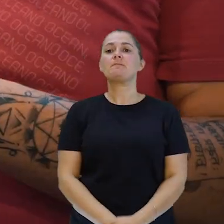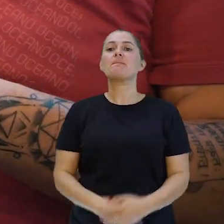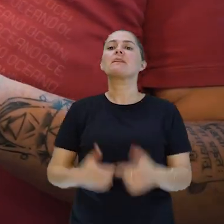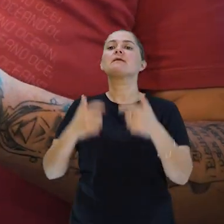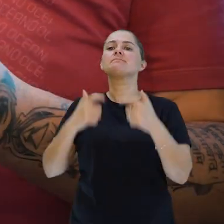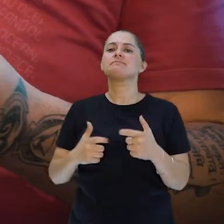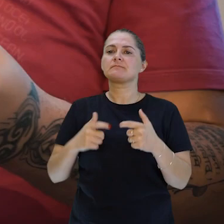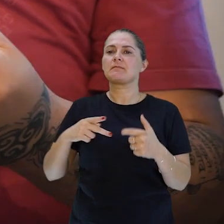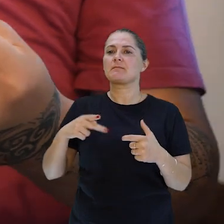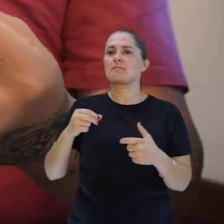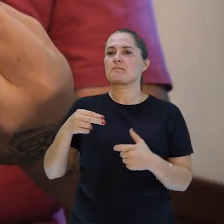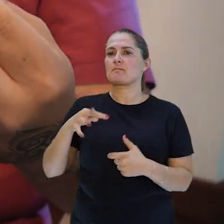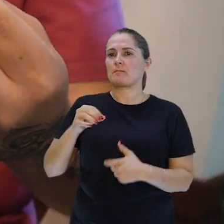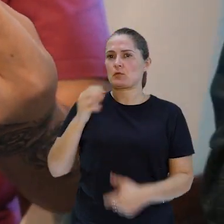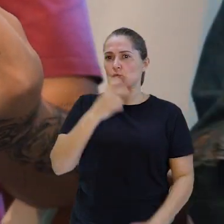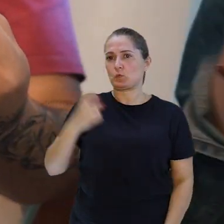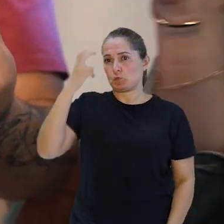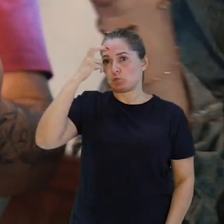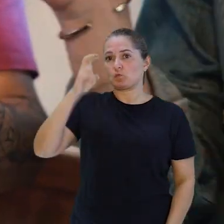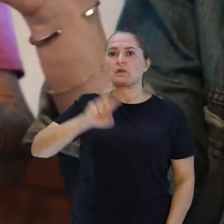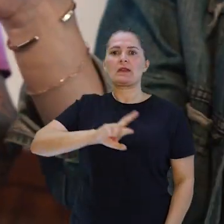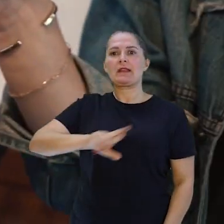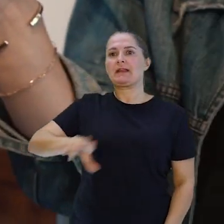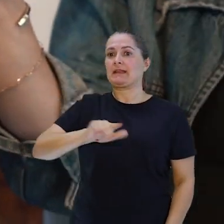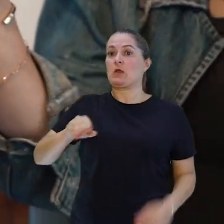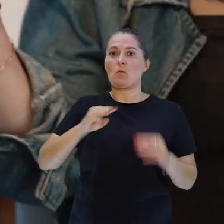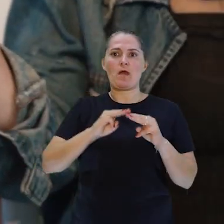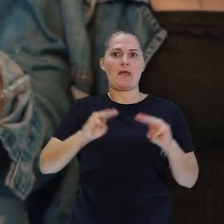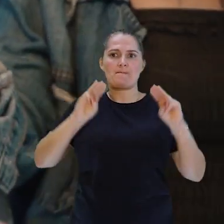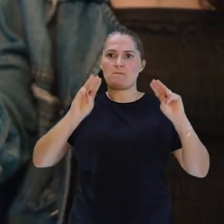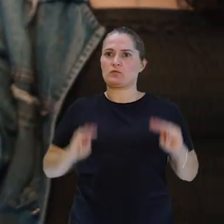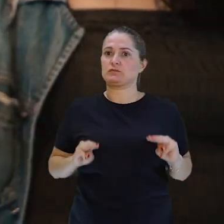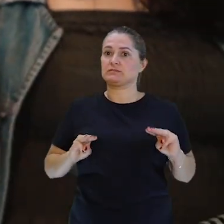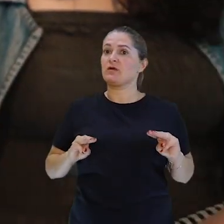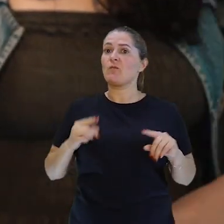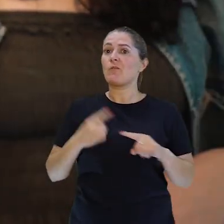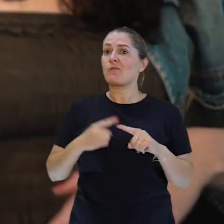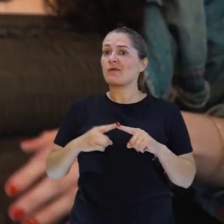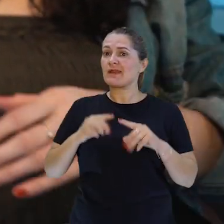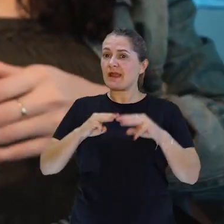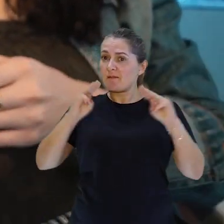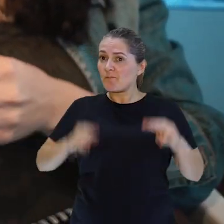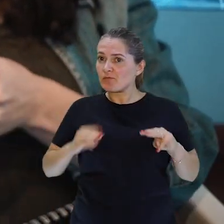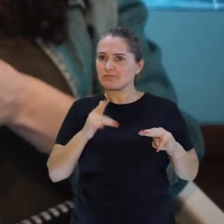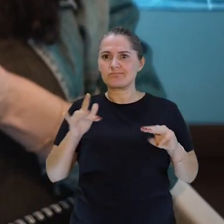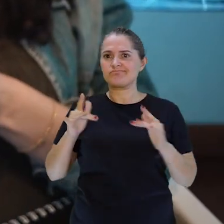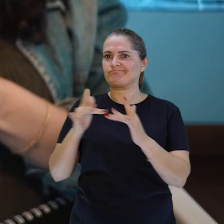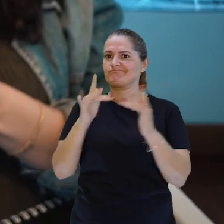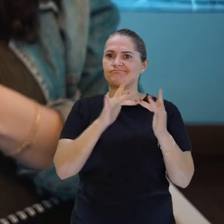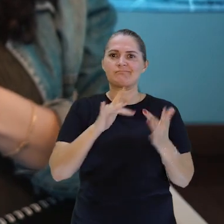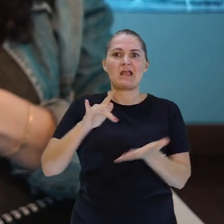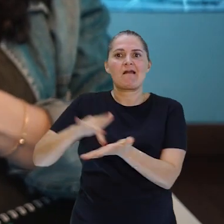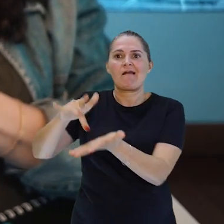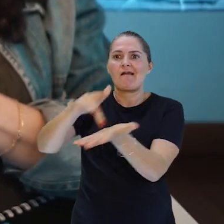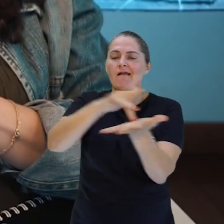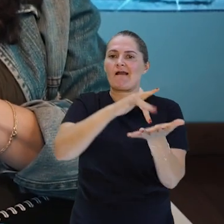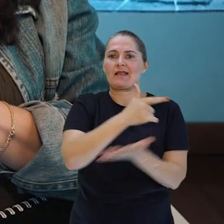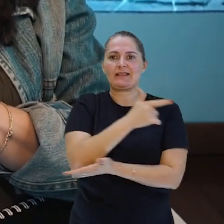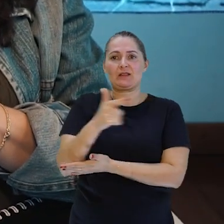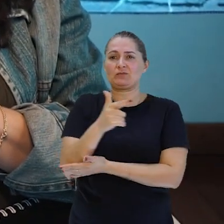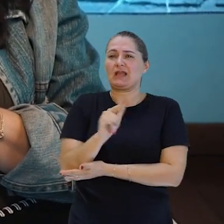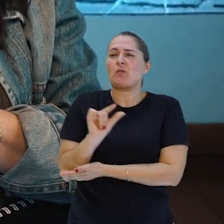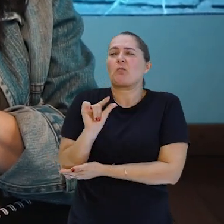No Ponto de Cultura, o objetivo nunca foi ser um museu. Não dá para ser um museu porque um museu tu não toca em nada. Tu não consegue ter contato com nada,